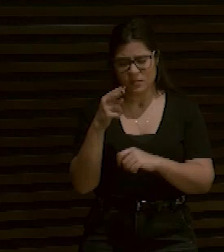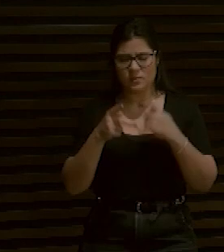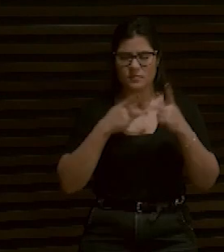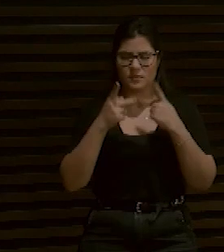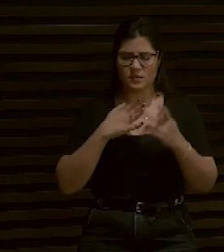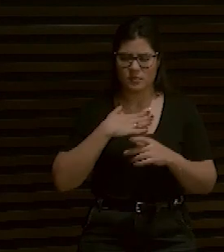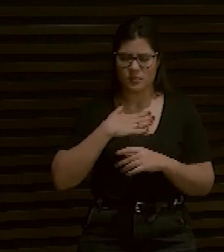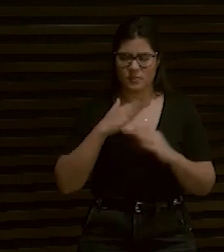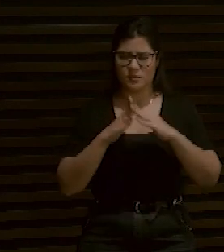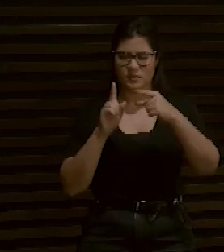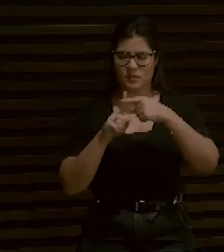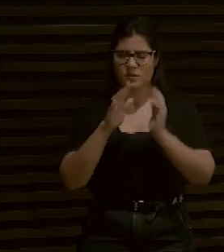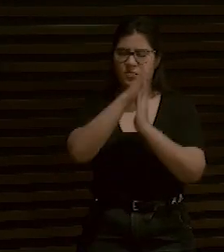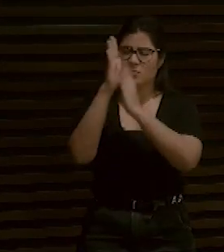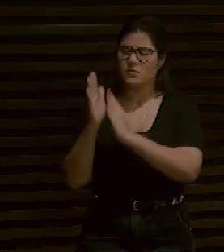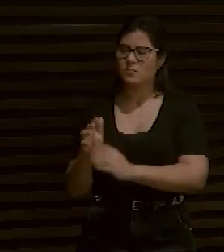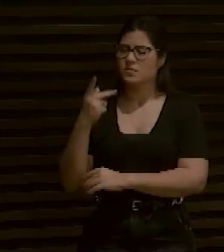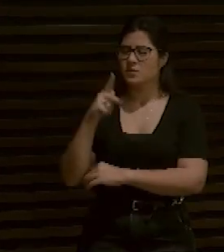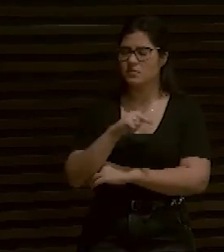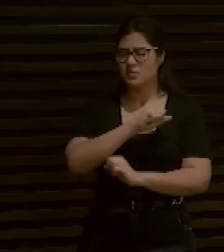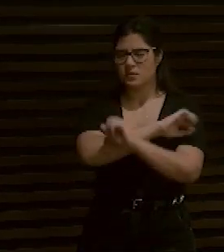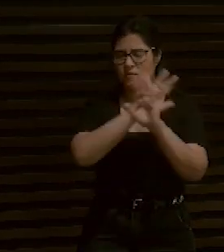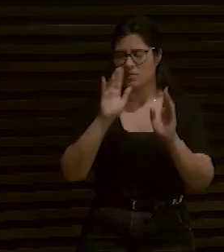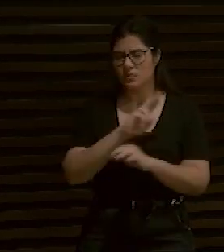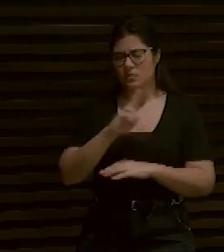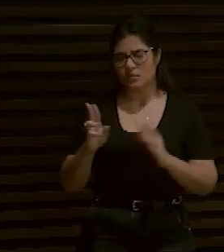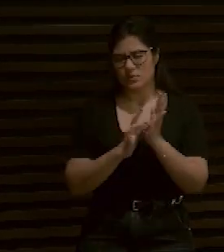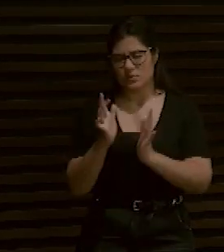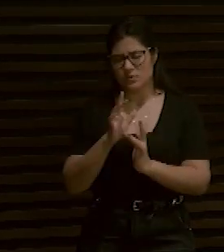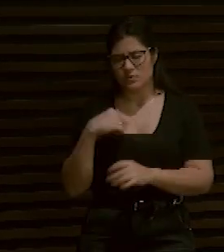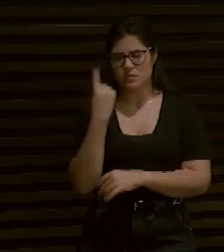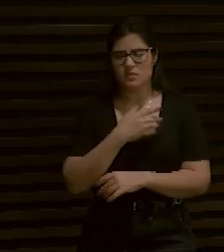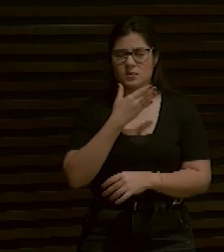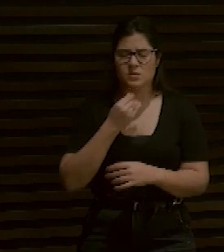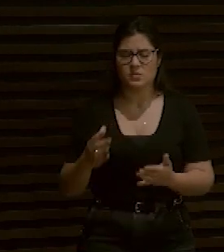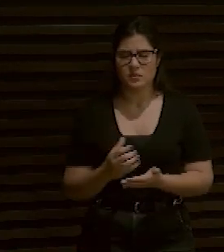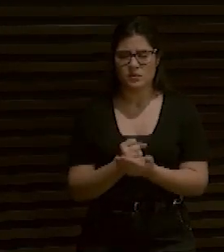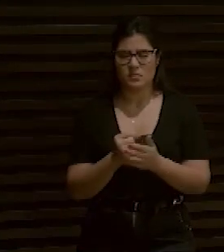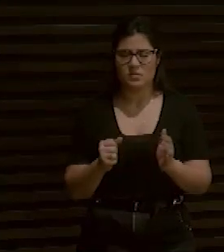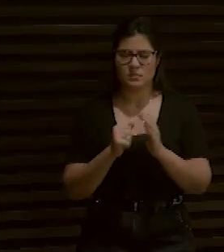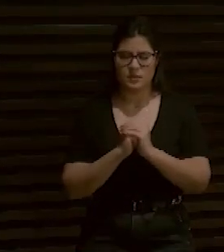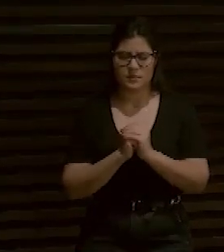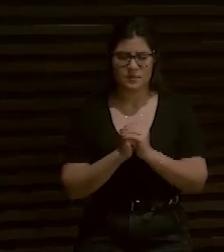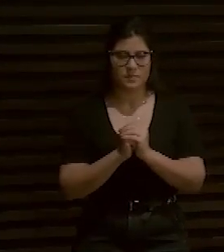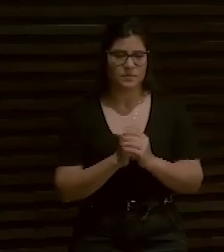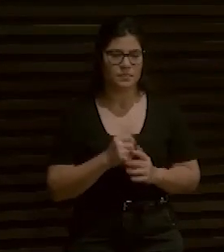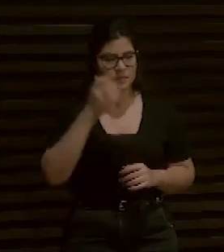manhã, para o louvor da tua glória. É no nome de Jesus, o nosso Salvador, que nós oramos. Amém e